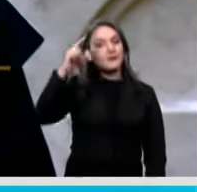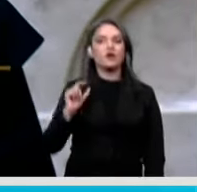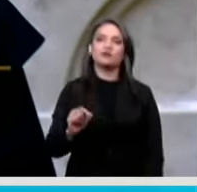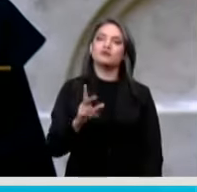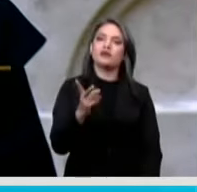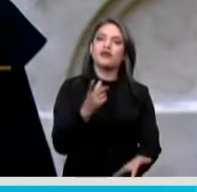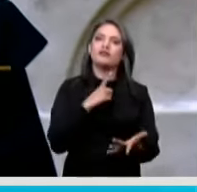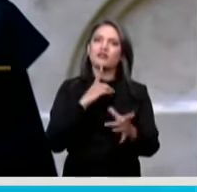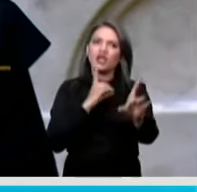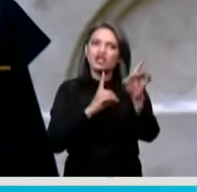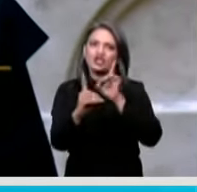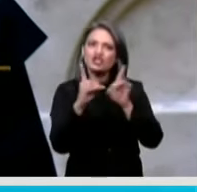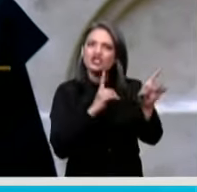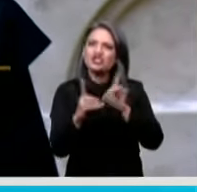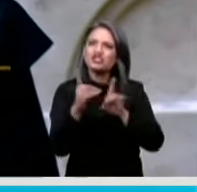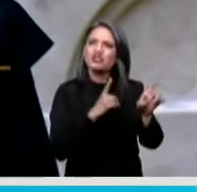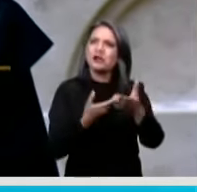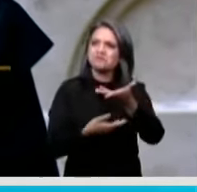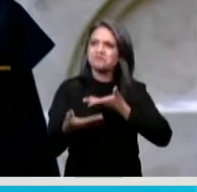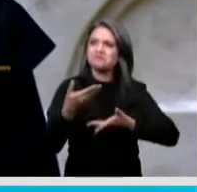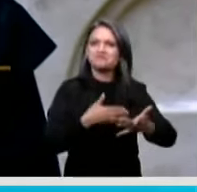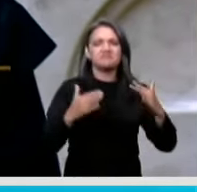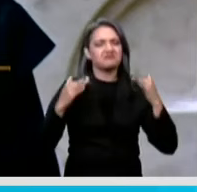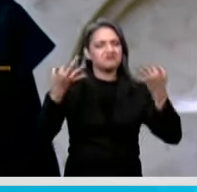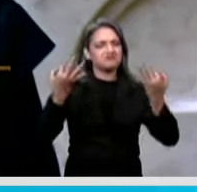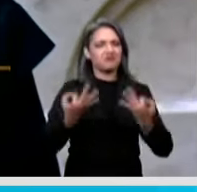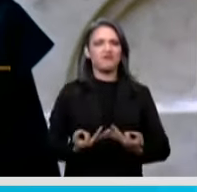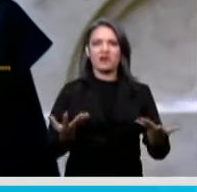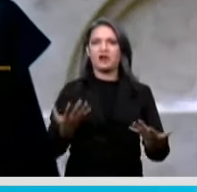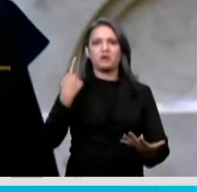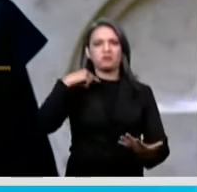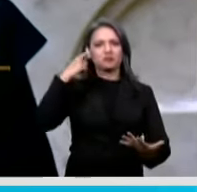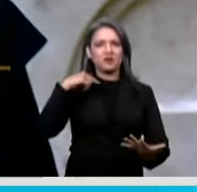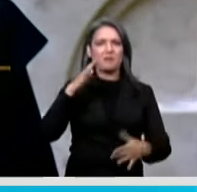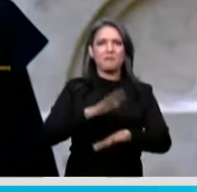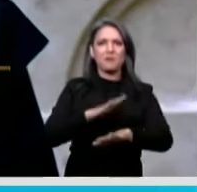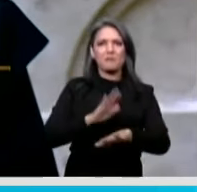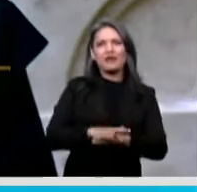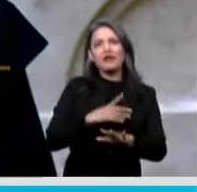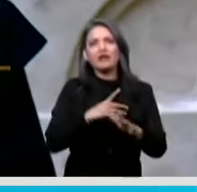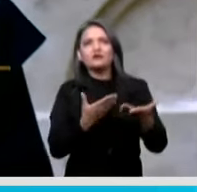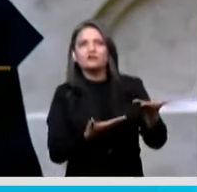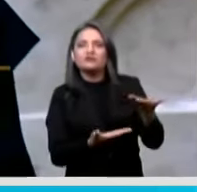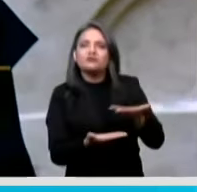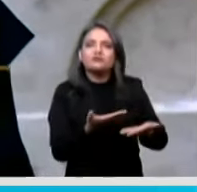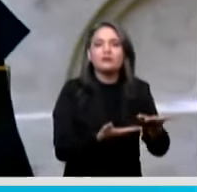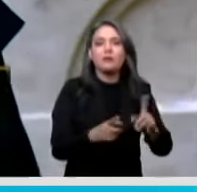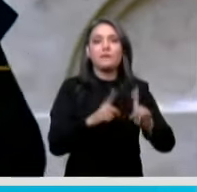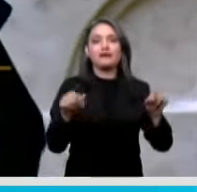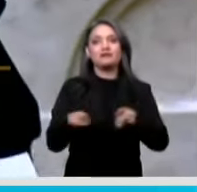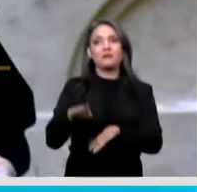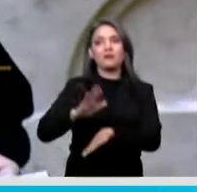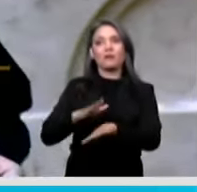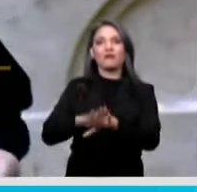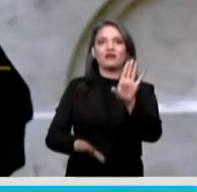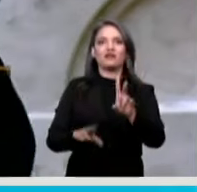joga uma isca de esperança que os três poderes possam voltar a ter a harmonia necessária para que o país continue